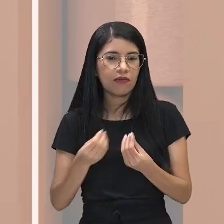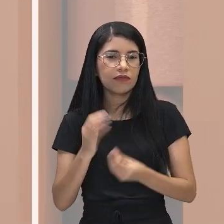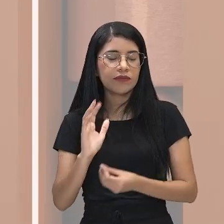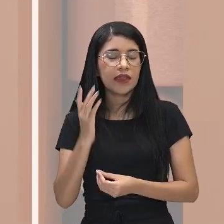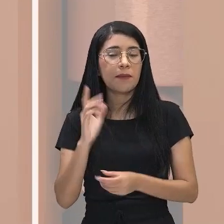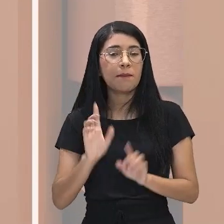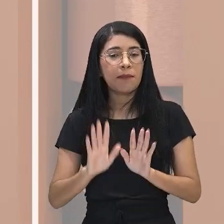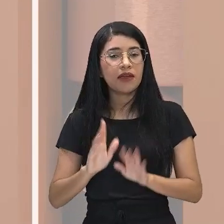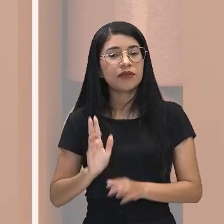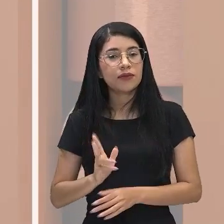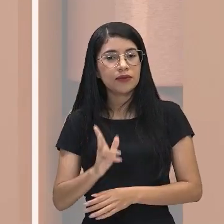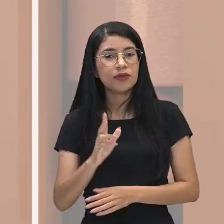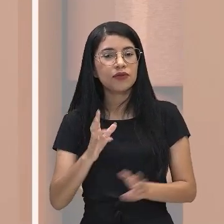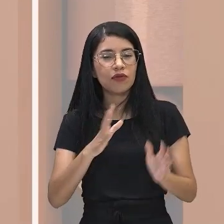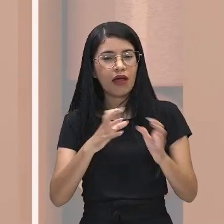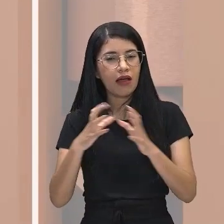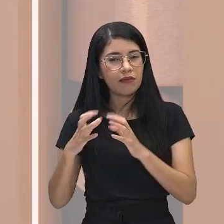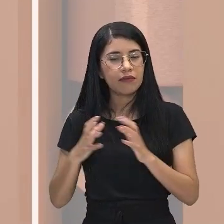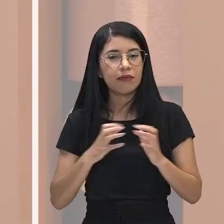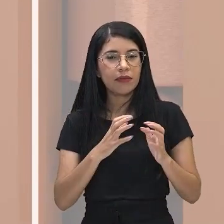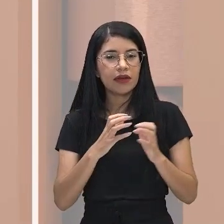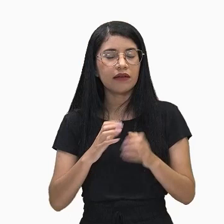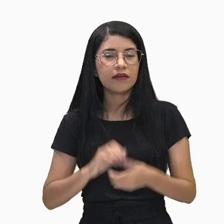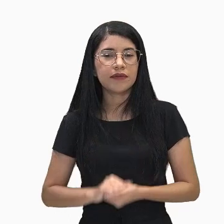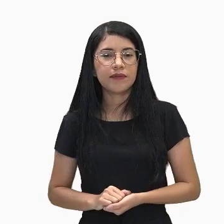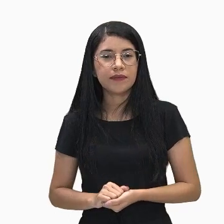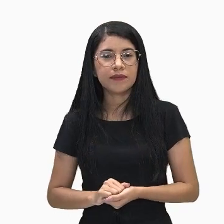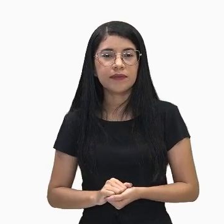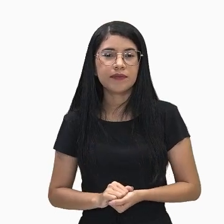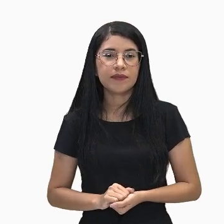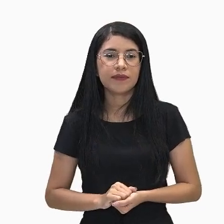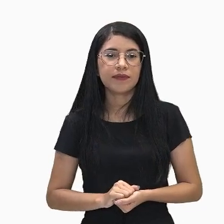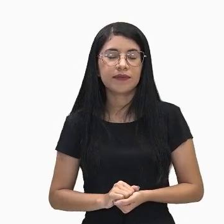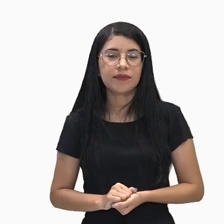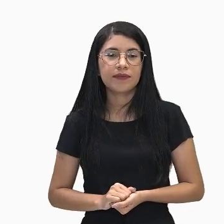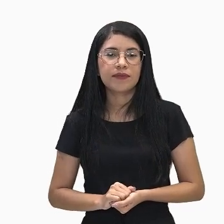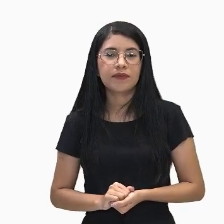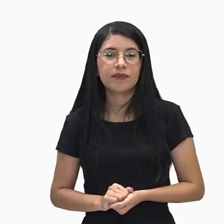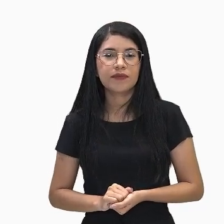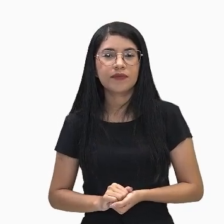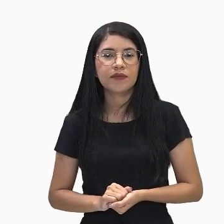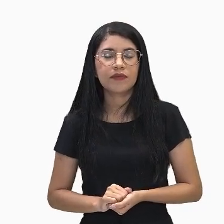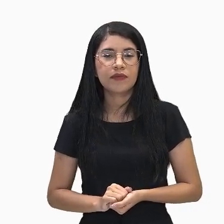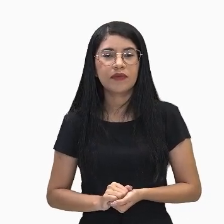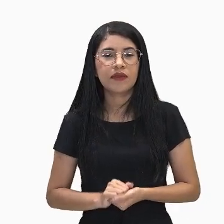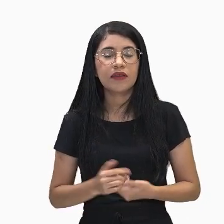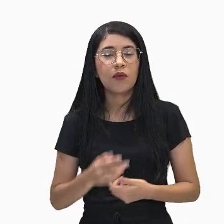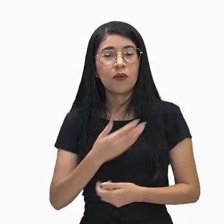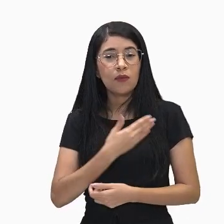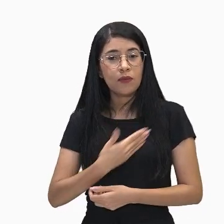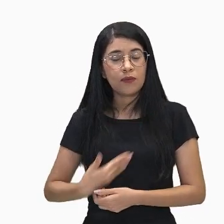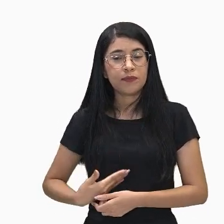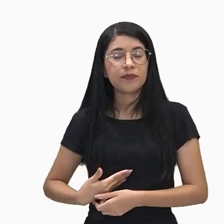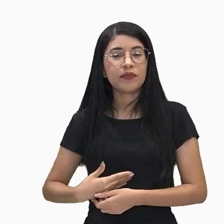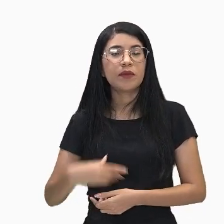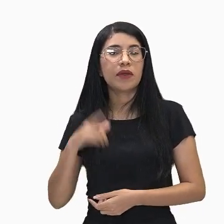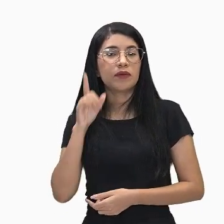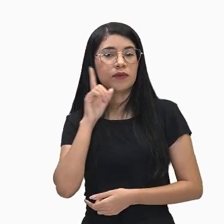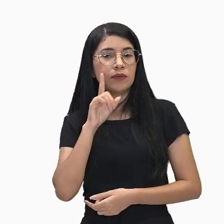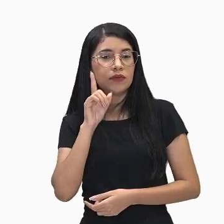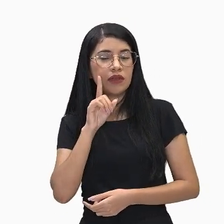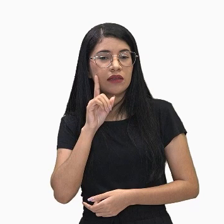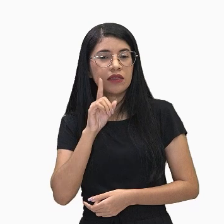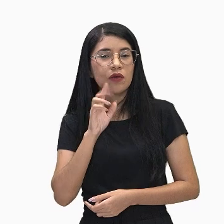guerra entre esses dois países. Vamos adiante com o texto. Vamos lá, galerinha. Em outro caso, o governo dos Estados Unidos utilizou